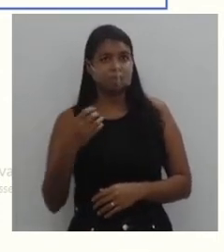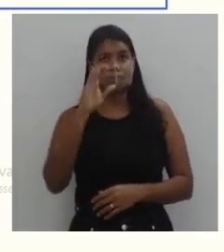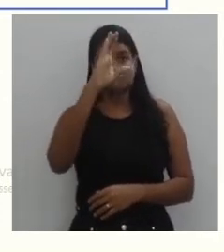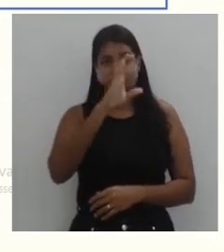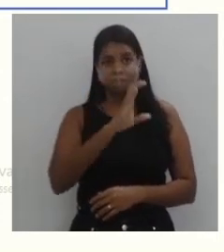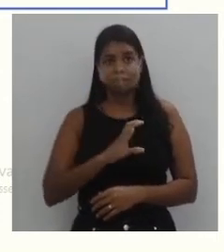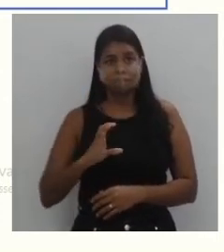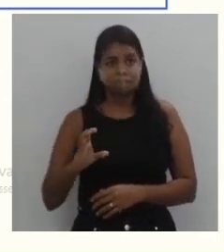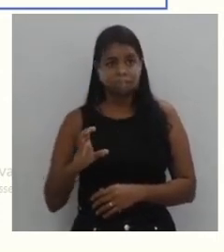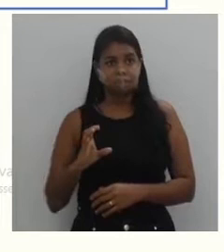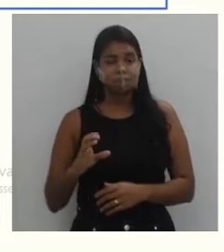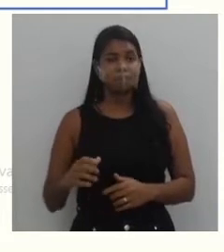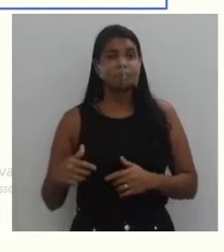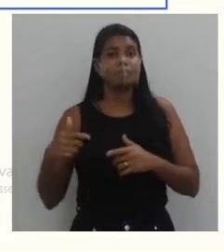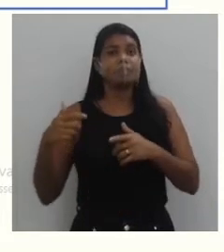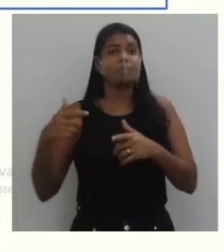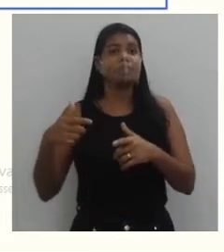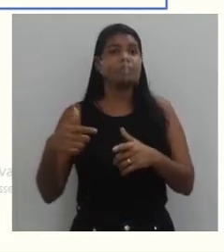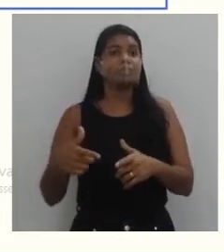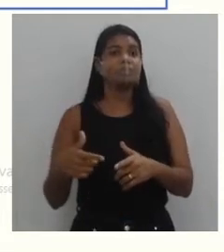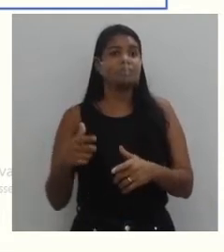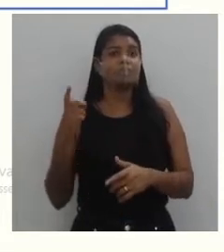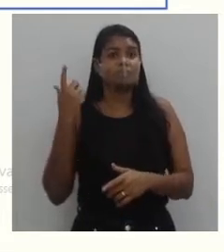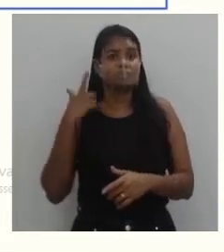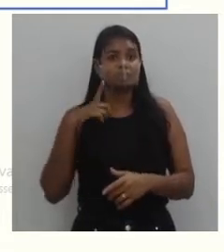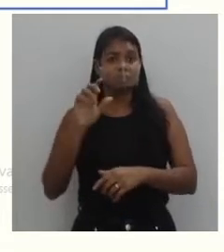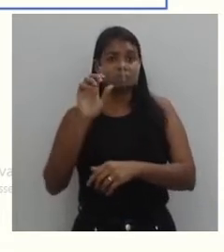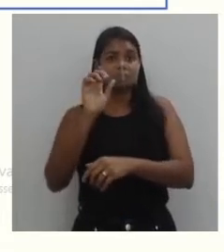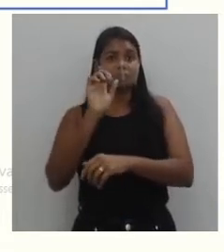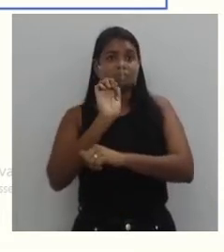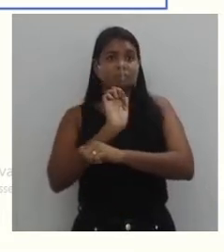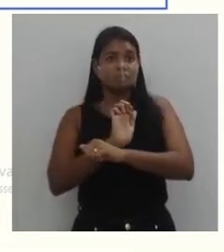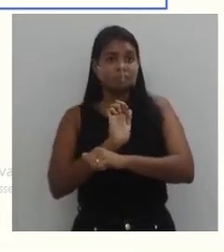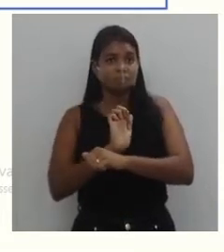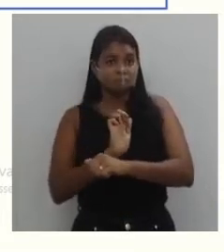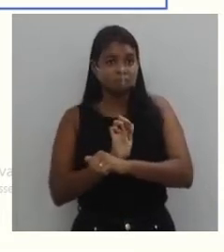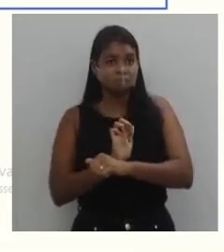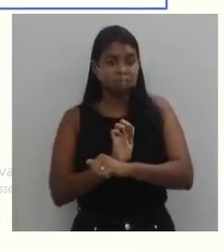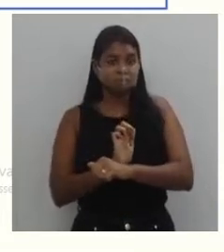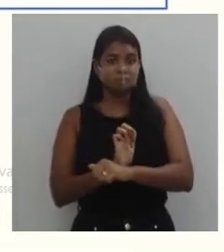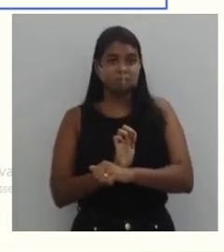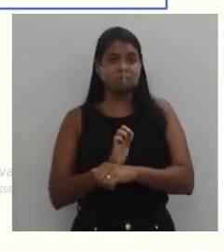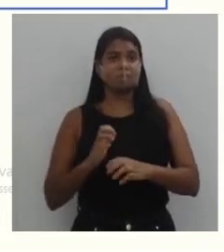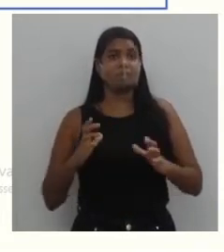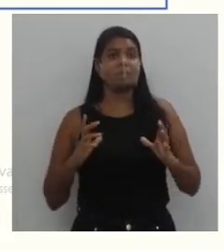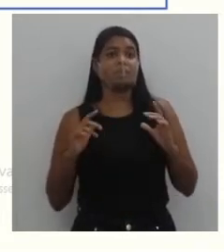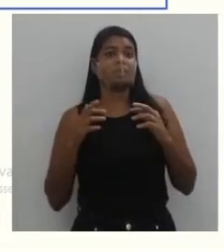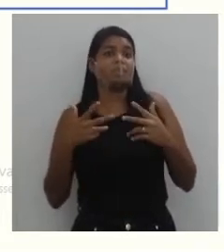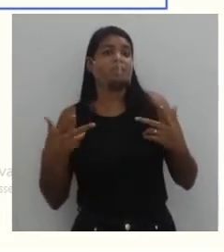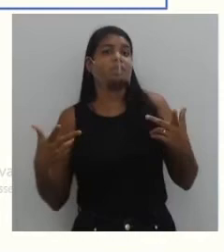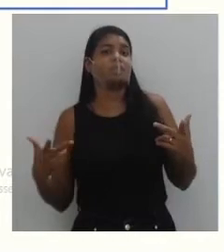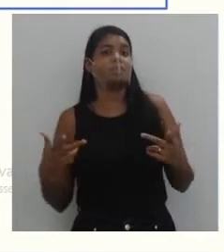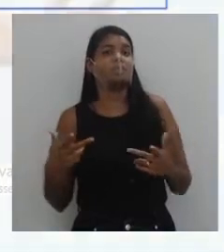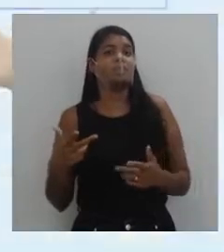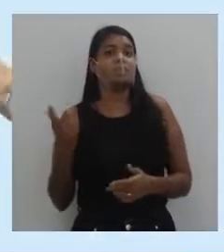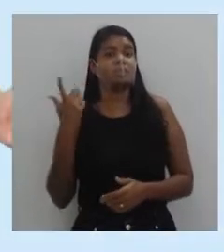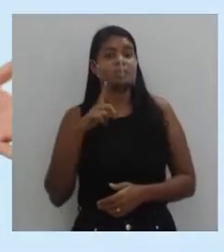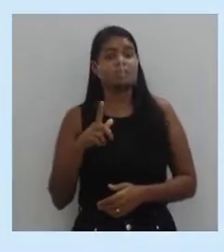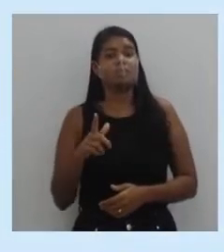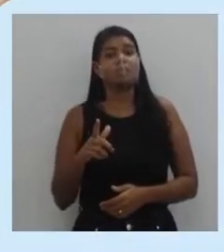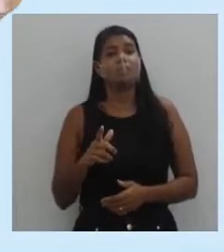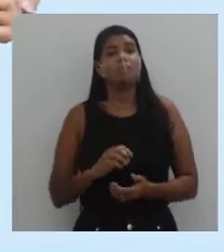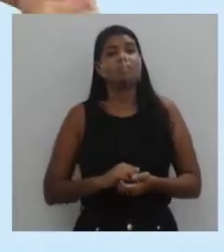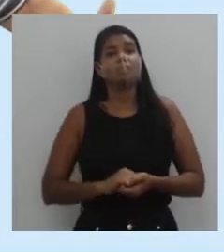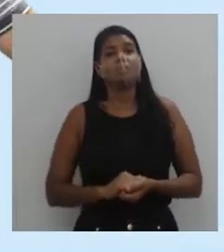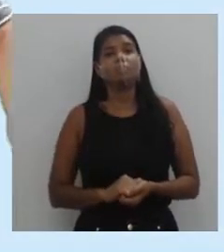o catolicismo era atrelado pelo Estado e gozava de enormes privilégios. Vejam só